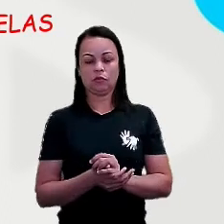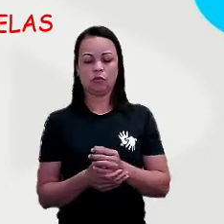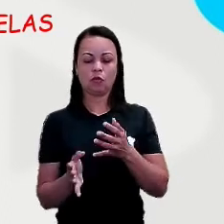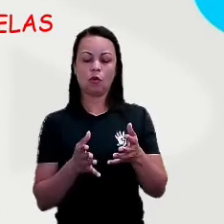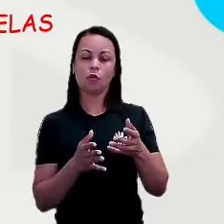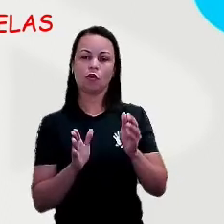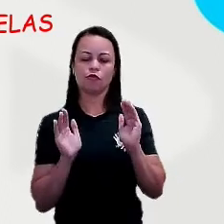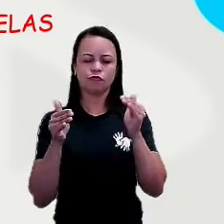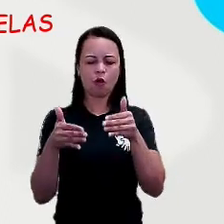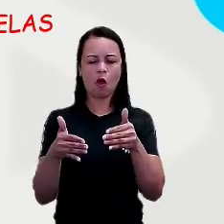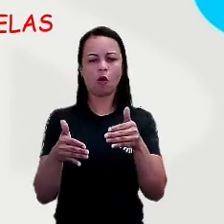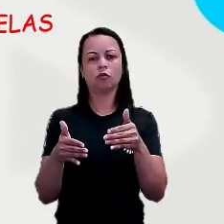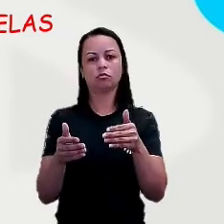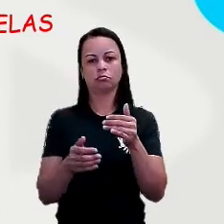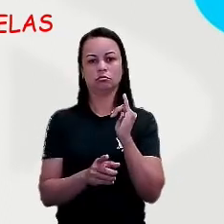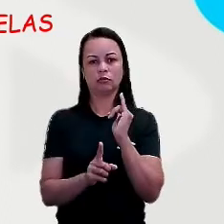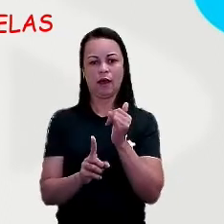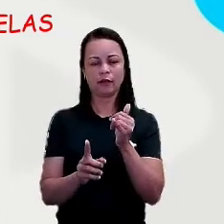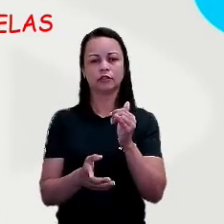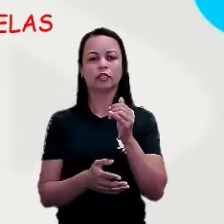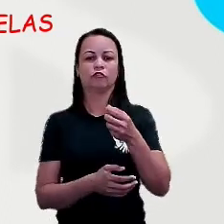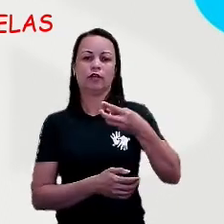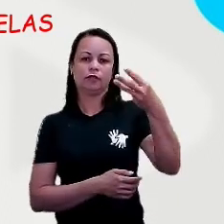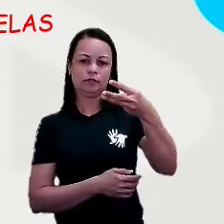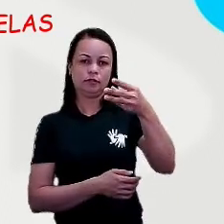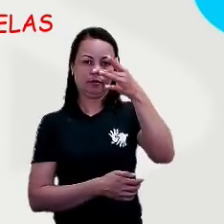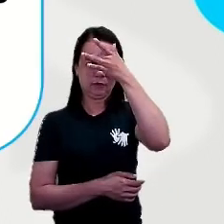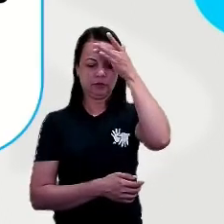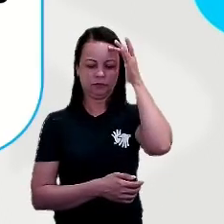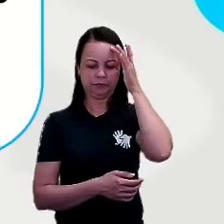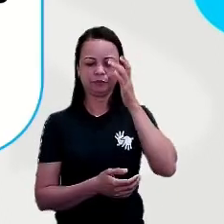aí como foco narrativo a terceira pessoa, tá bom?